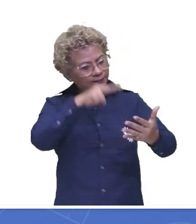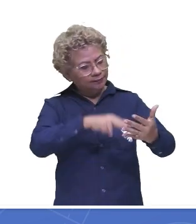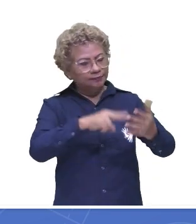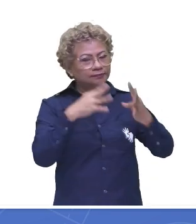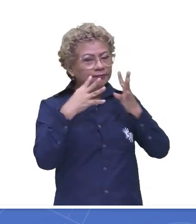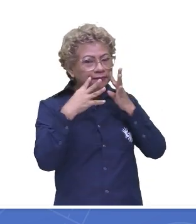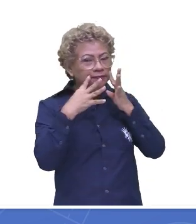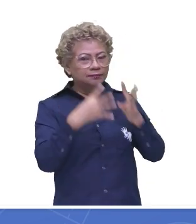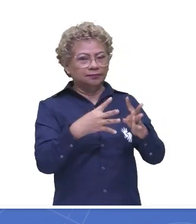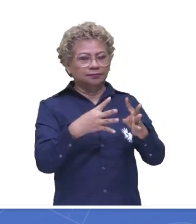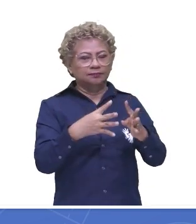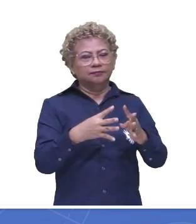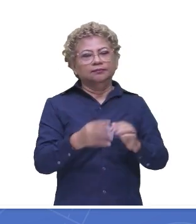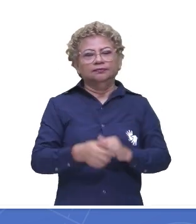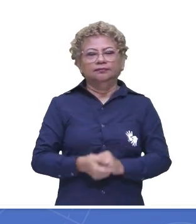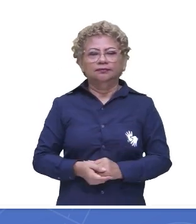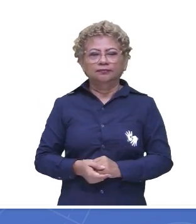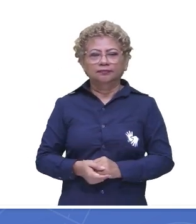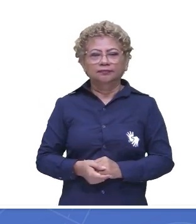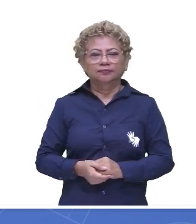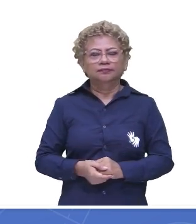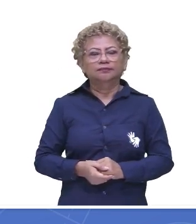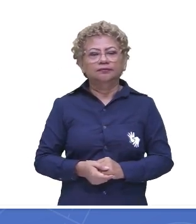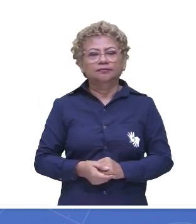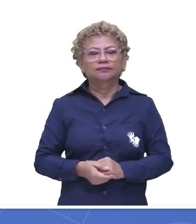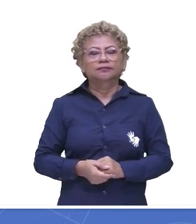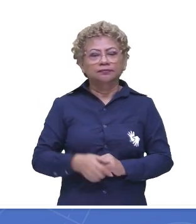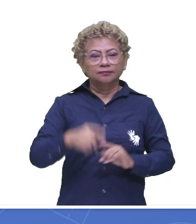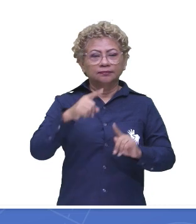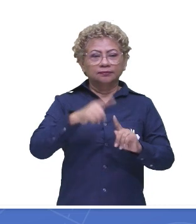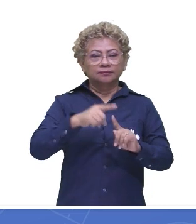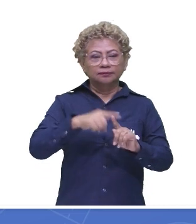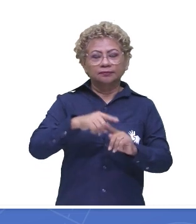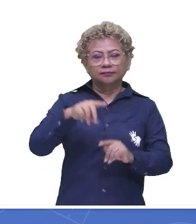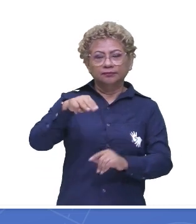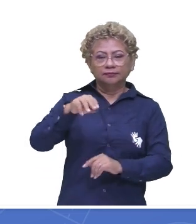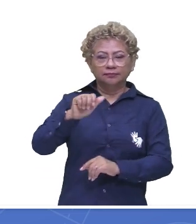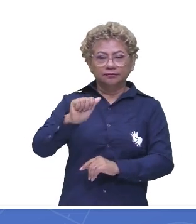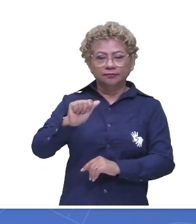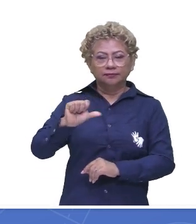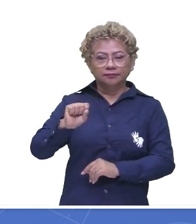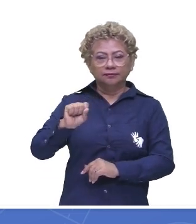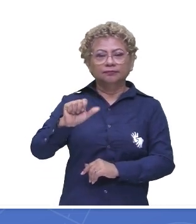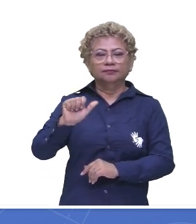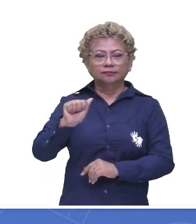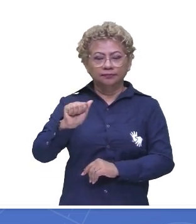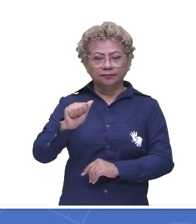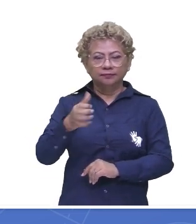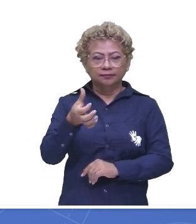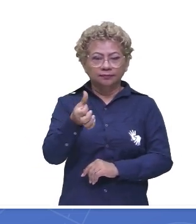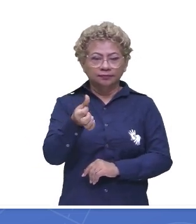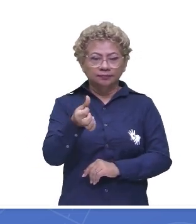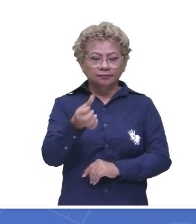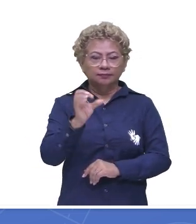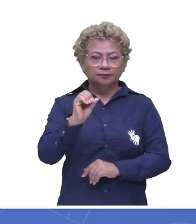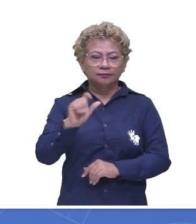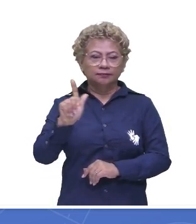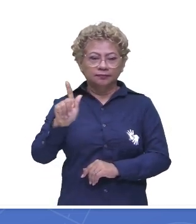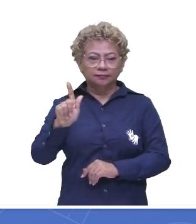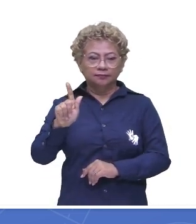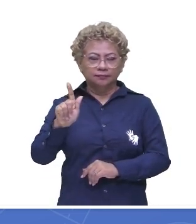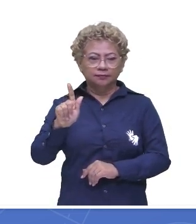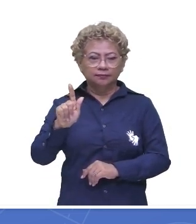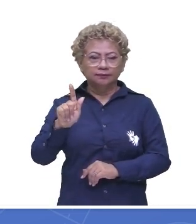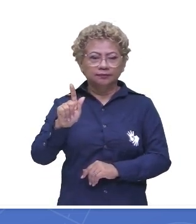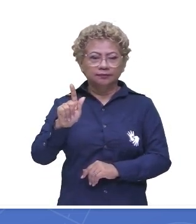Veja só, um corpo de massa 60 gramas. Lá na nossa equação, massa sempre é a letra M minúscula, não é? M igual